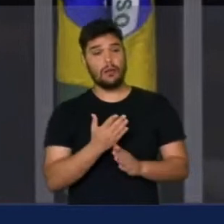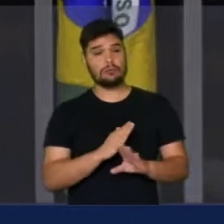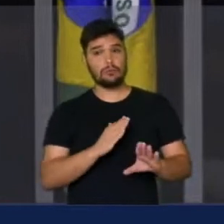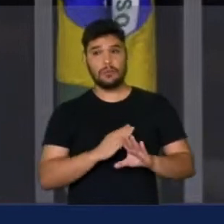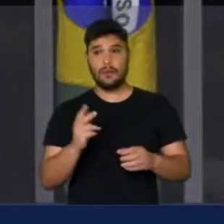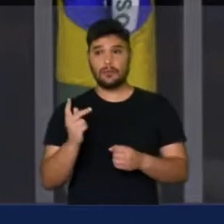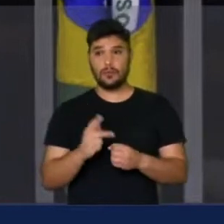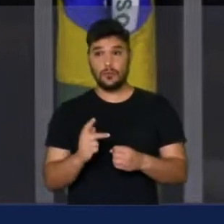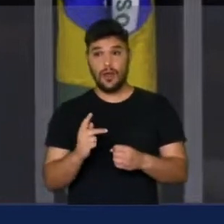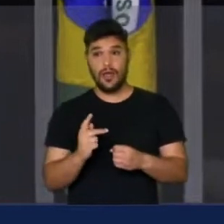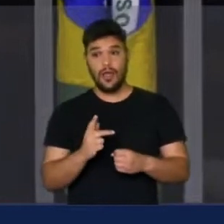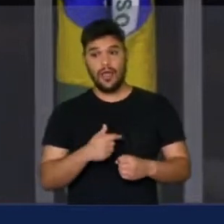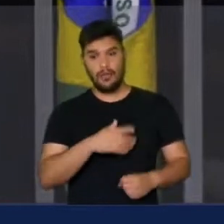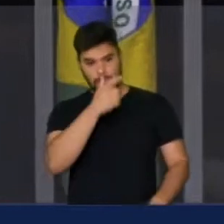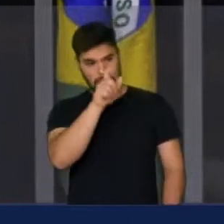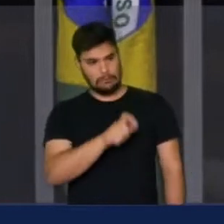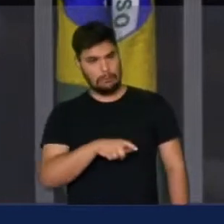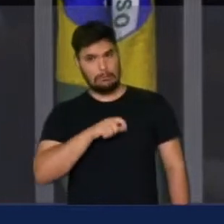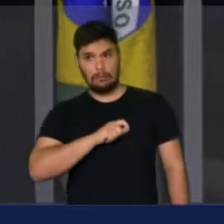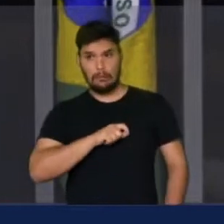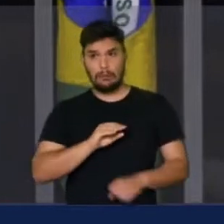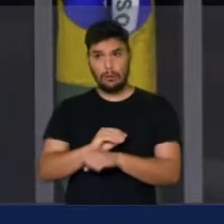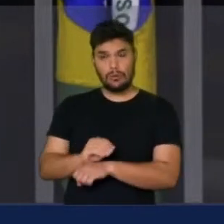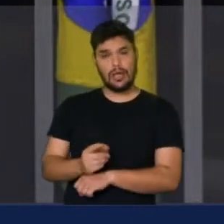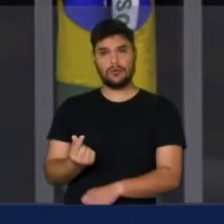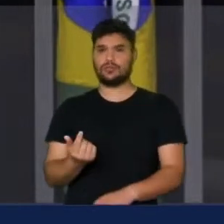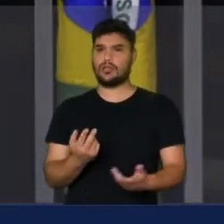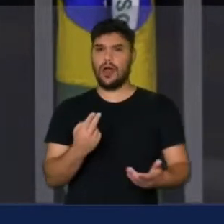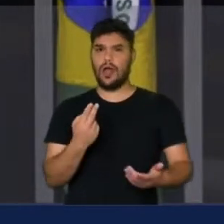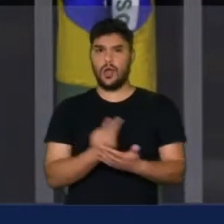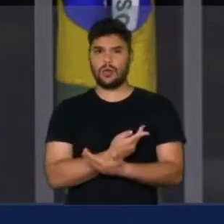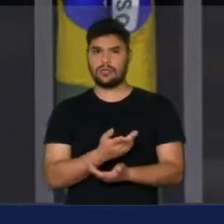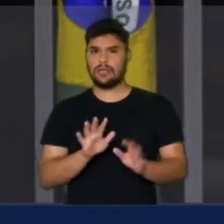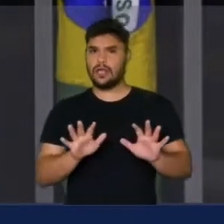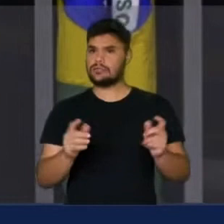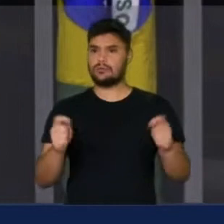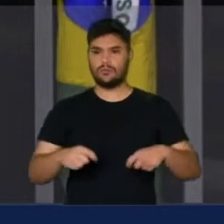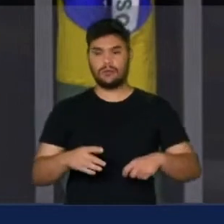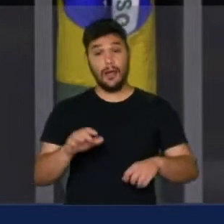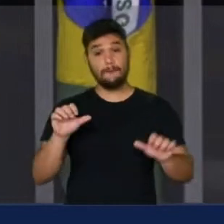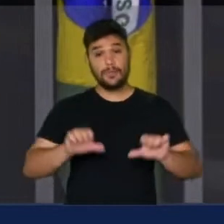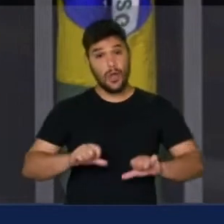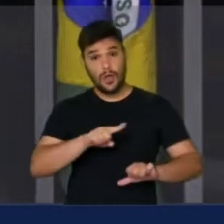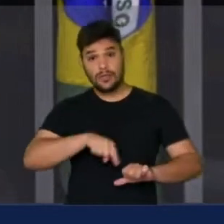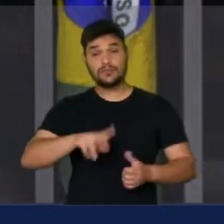a raposa para cuidar do galinheiro. A gente não pode deixar isso acontecer. Pior de tudo é que é verdade.